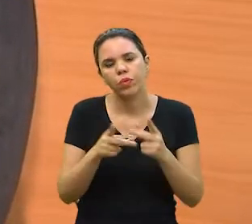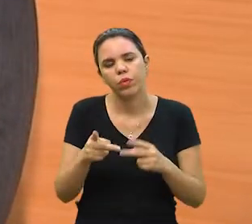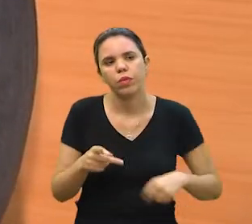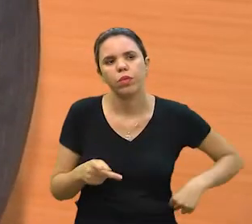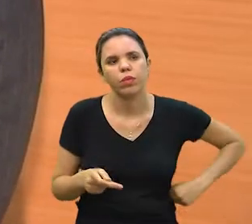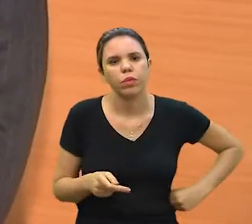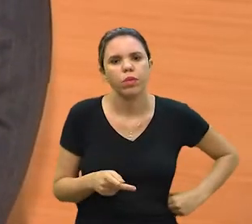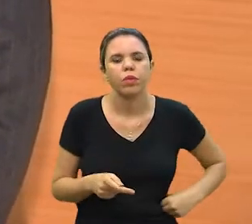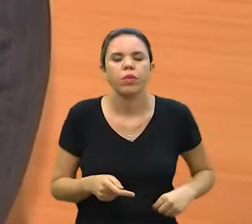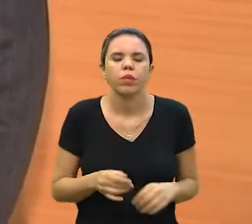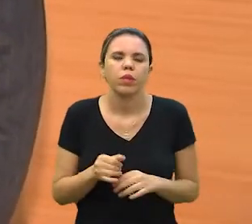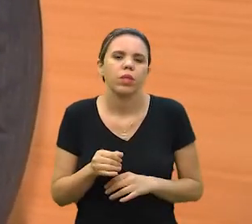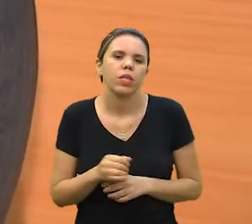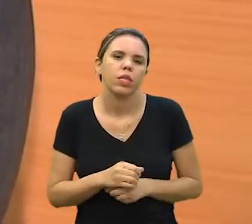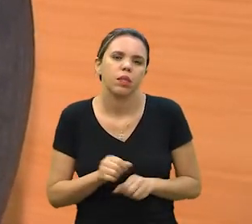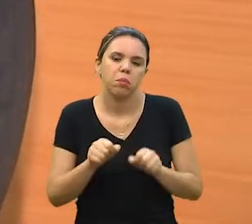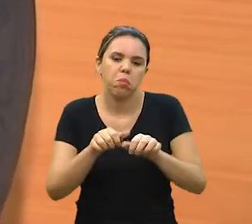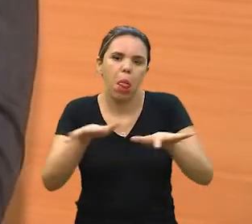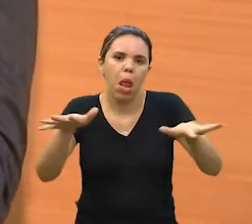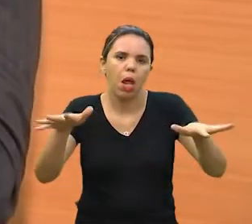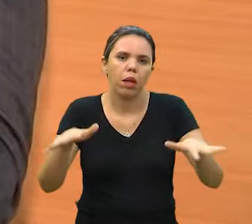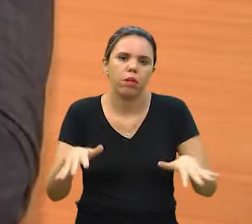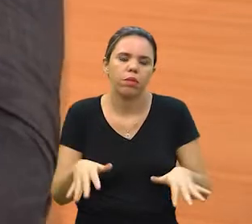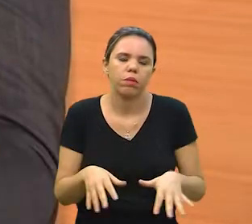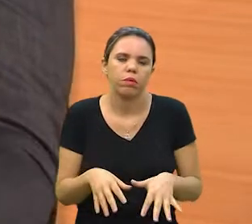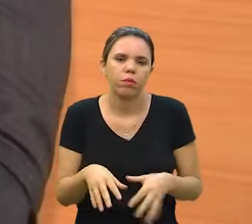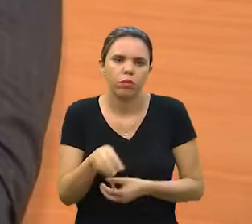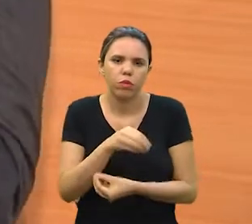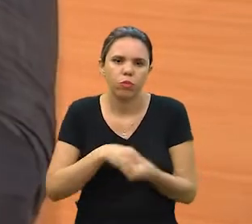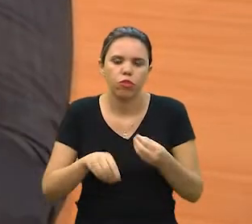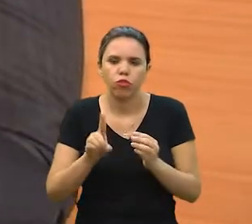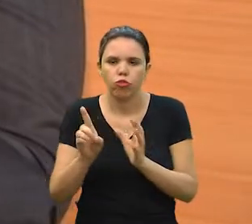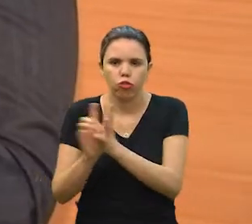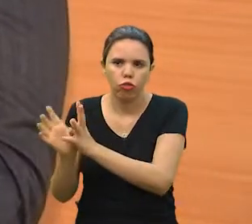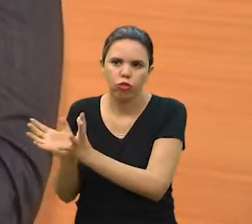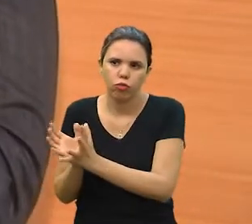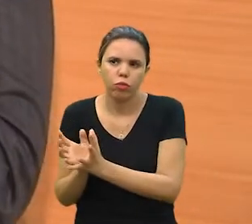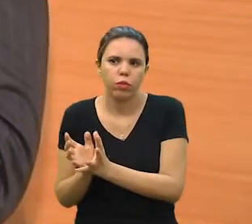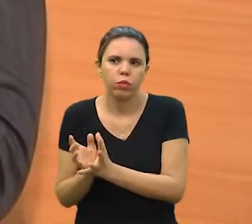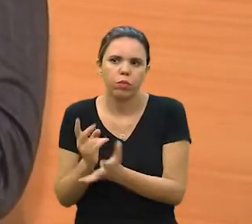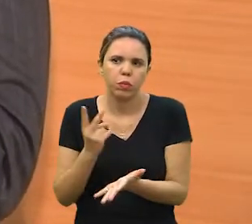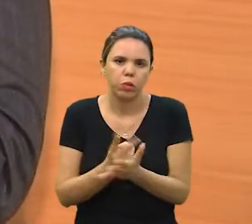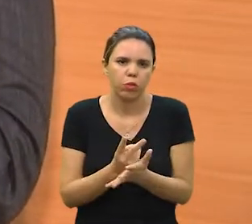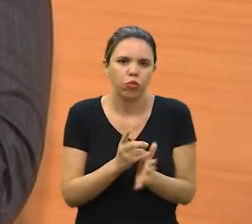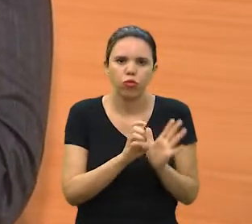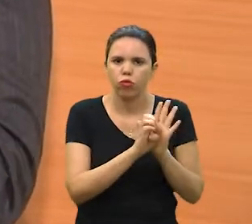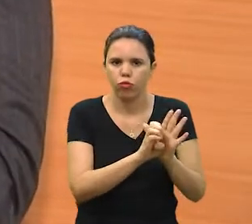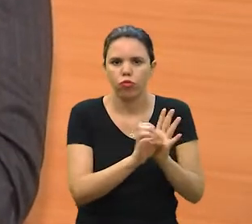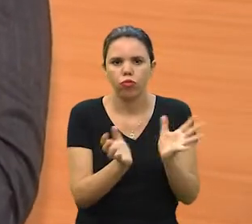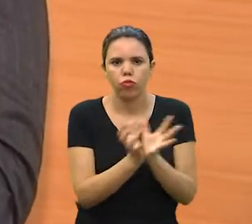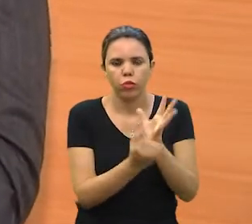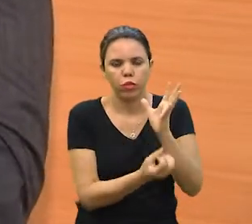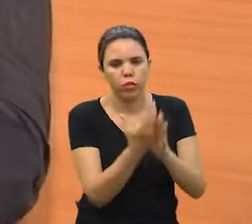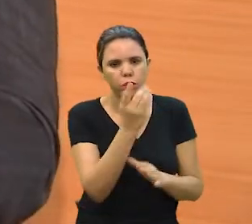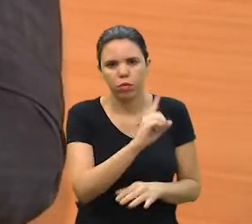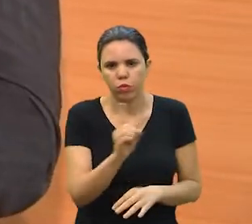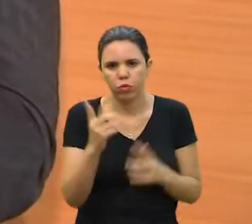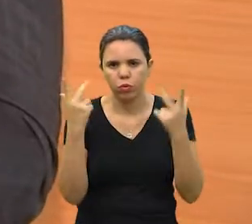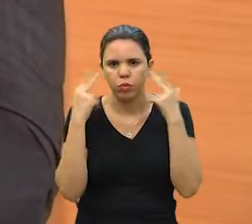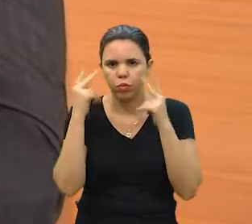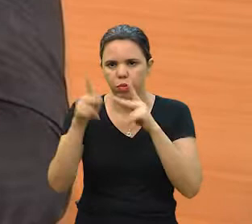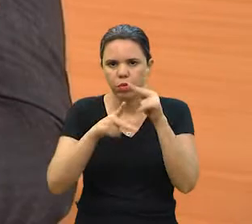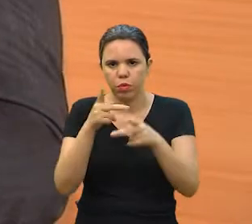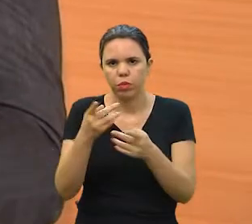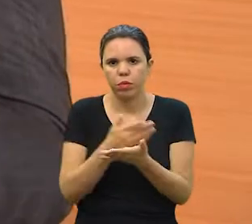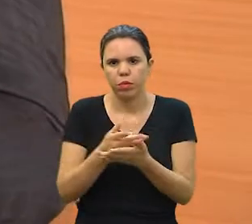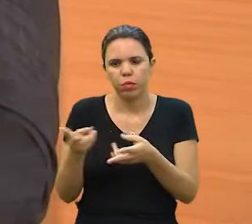pessoas falando de polarização. A polarização não foi a direita que criou, né, ou mesmo nem foi a esquerda que criou, mas